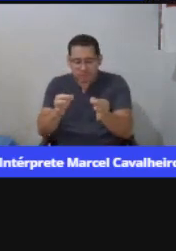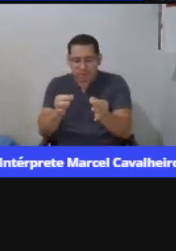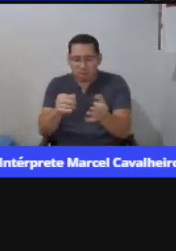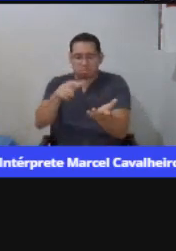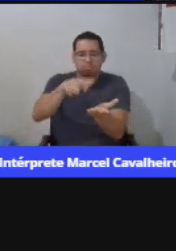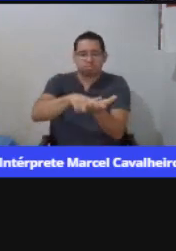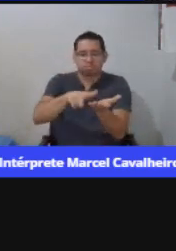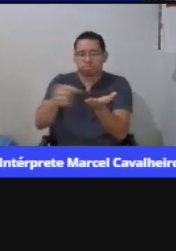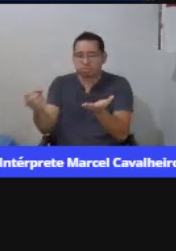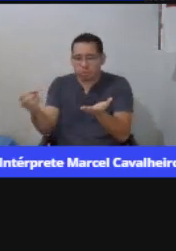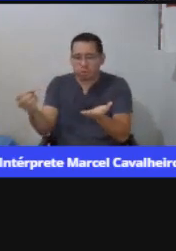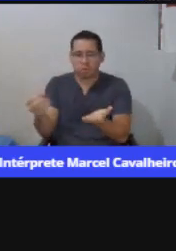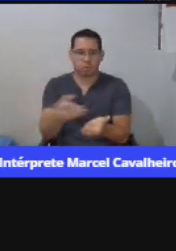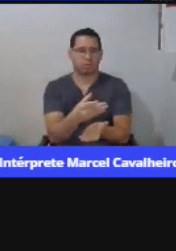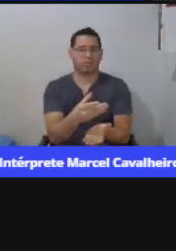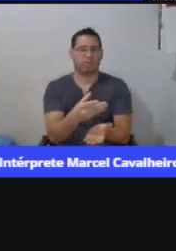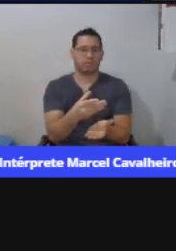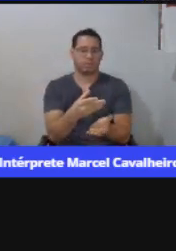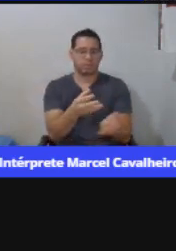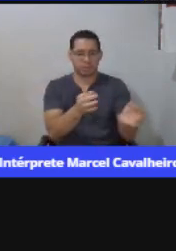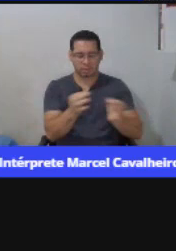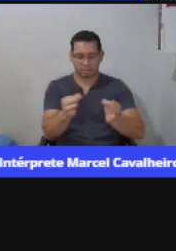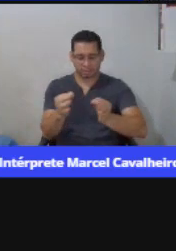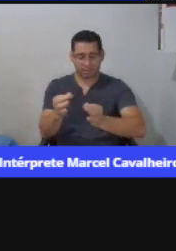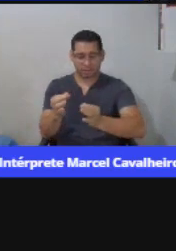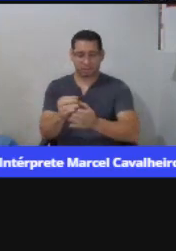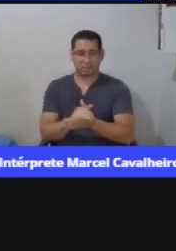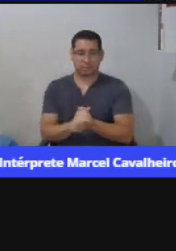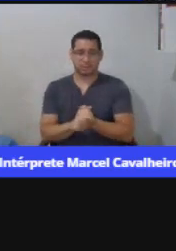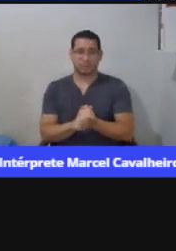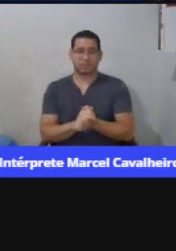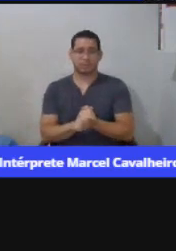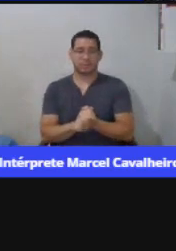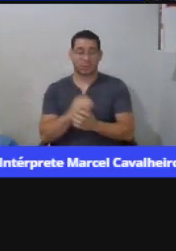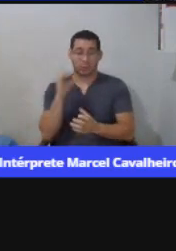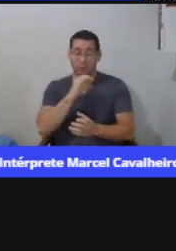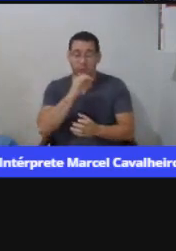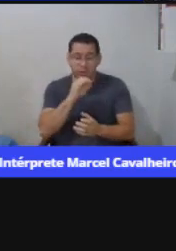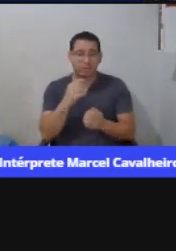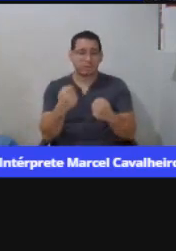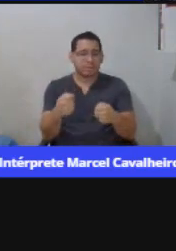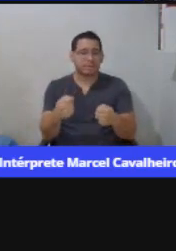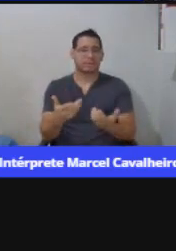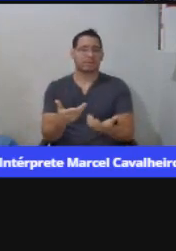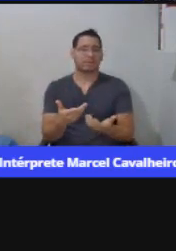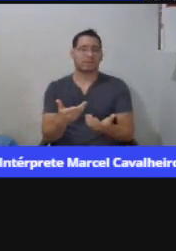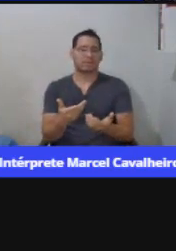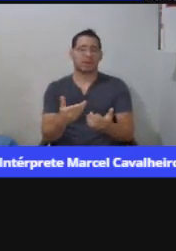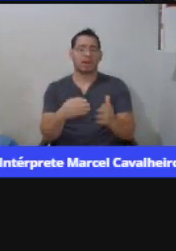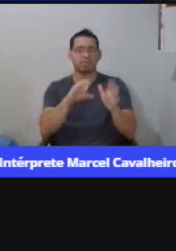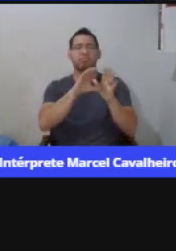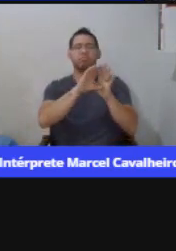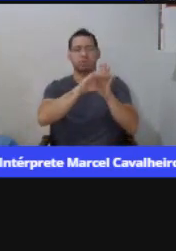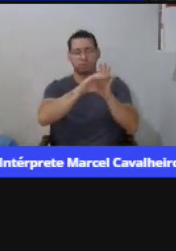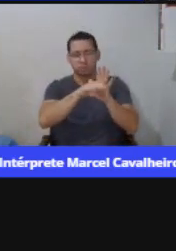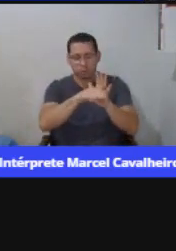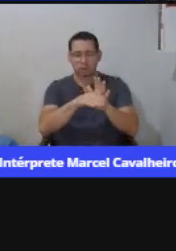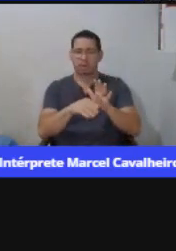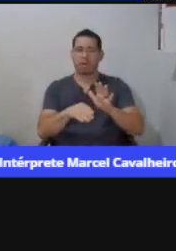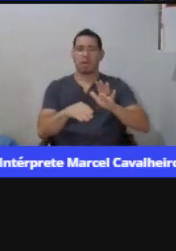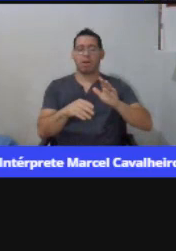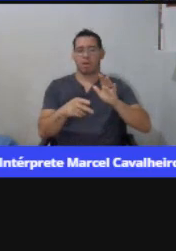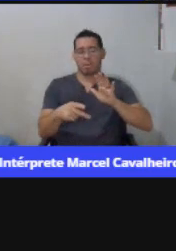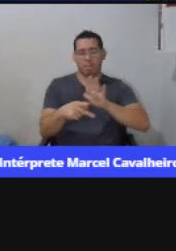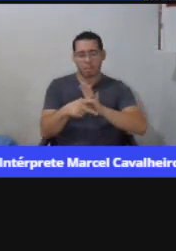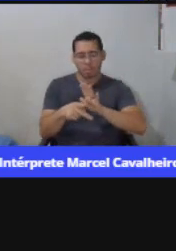documento emergencial. Então, a gente, como falei a princípio, o nosso referencial curricular da REME de 2020 é o